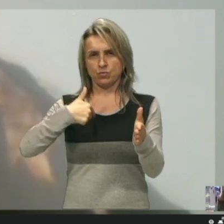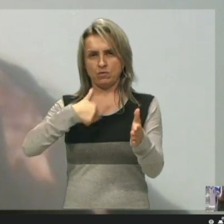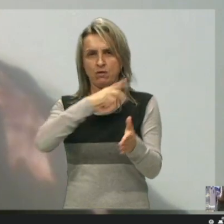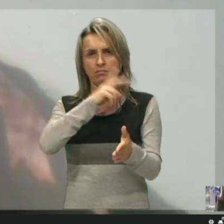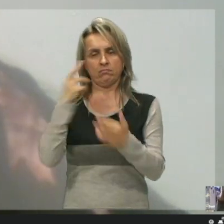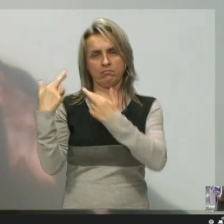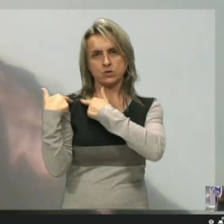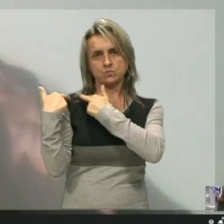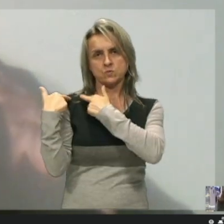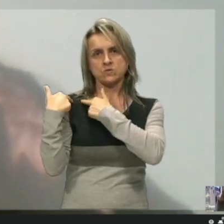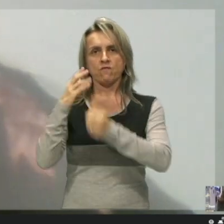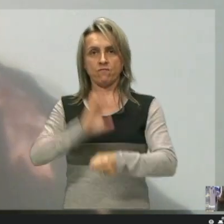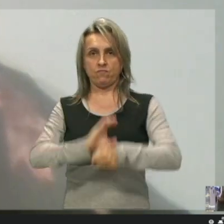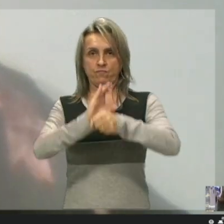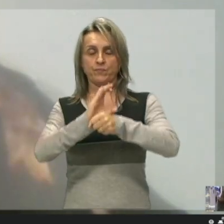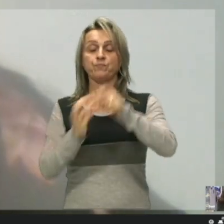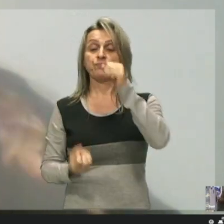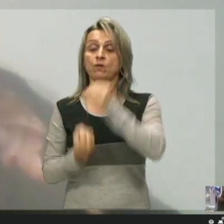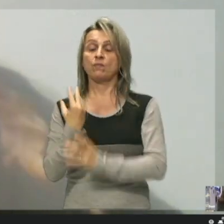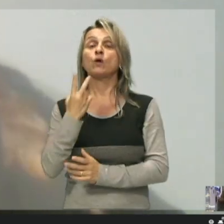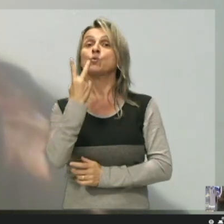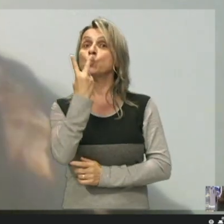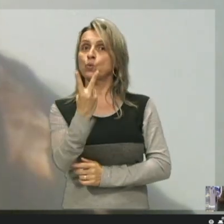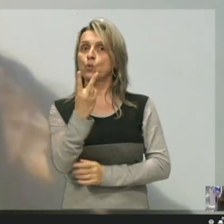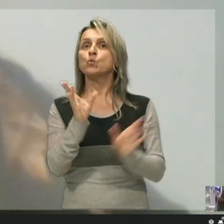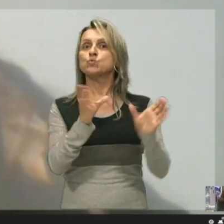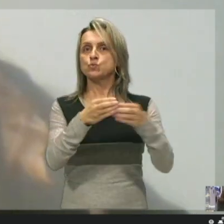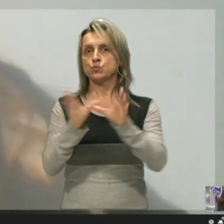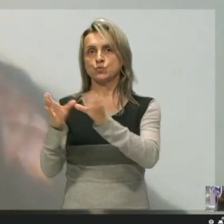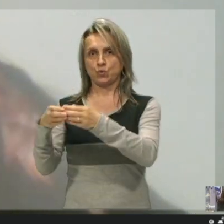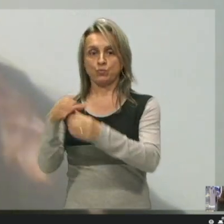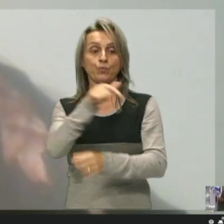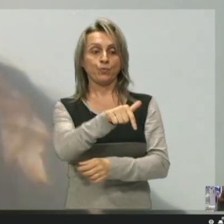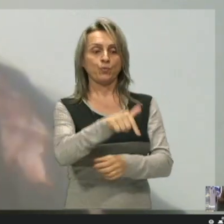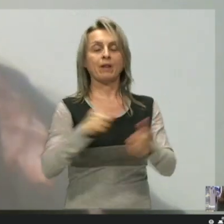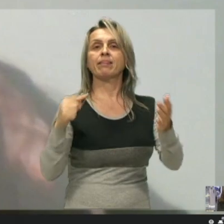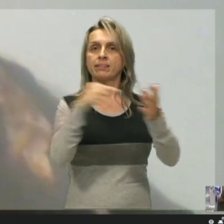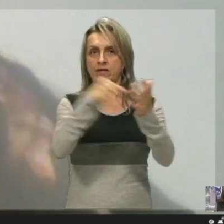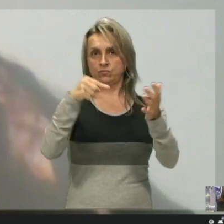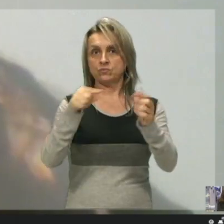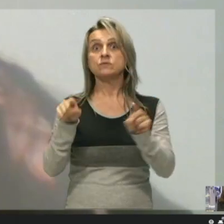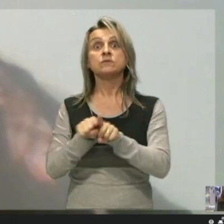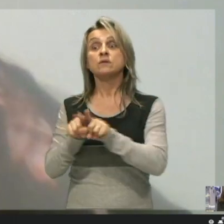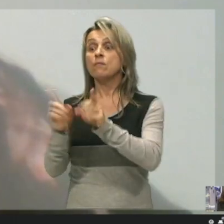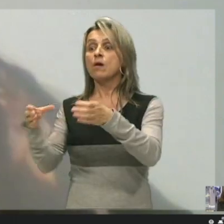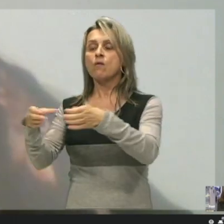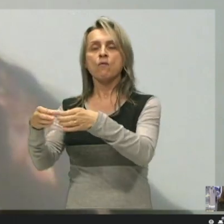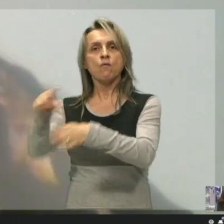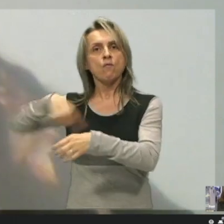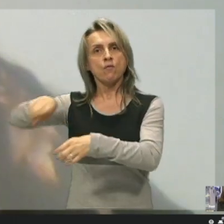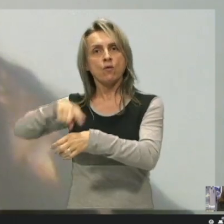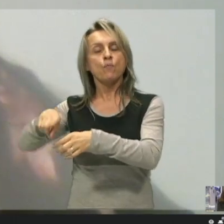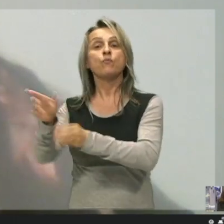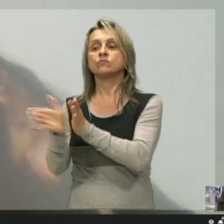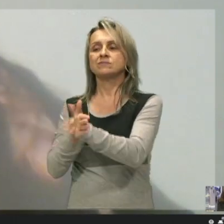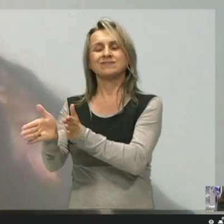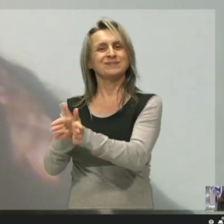bem importantes, que é a Comissão de Denúncia e a Comissão de Acessibilidade e Monitoramento. Essa comissão, ela nos